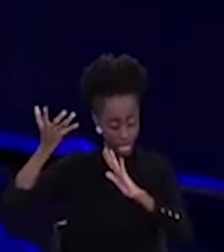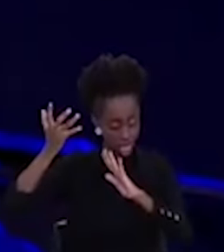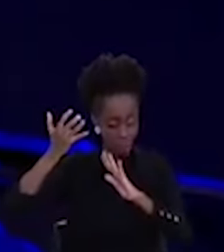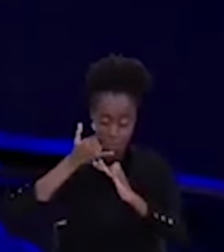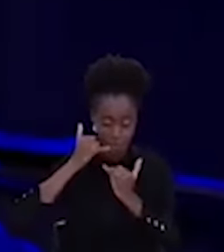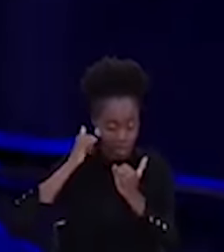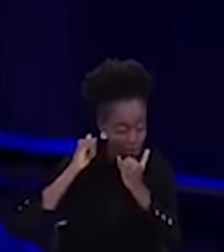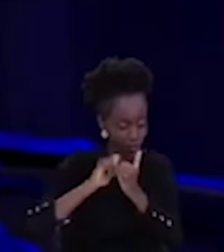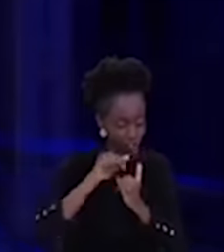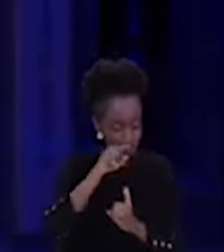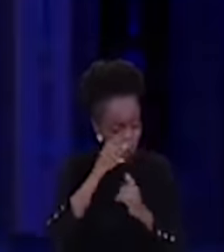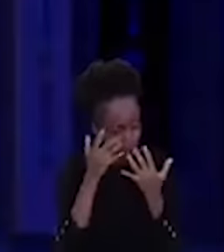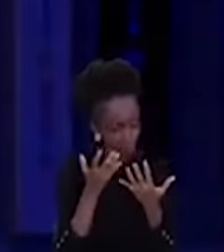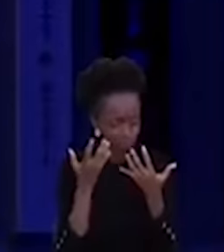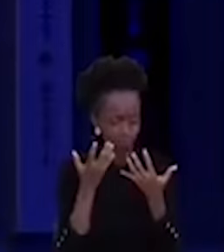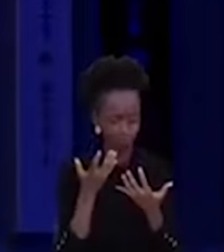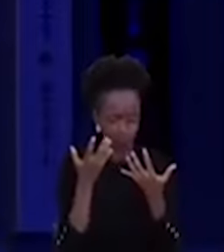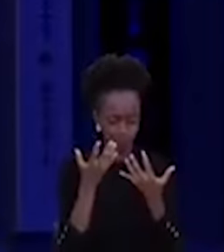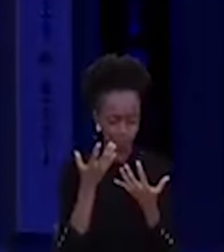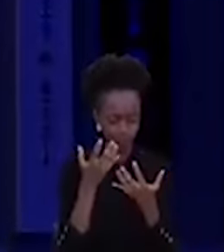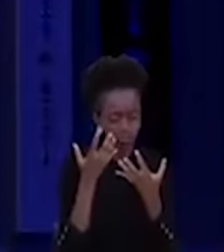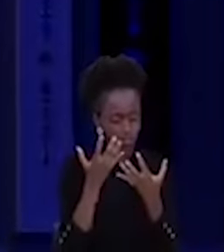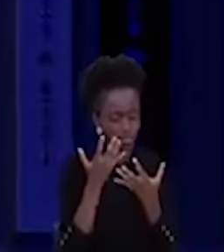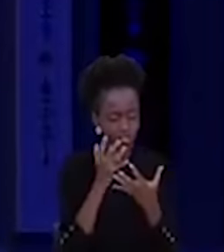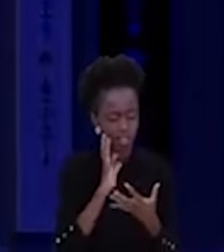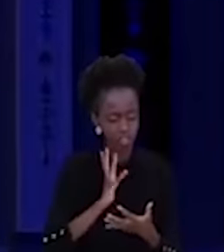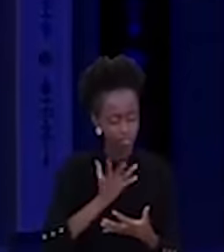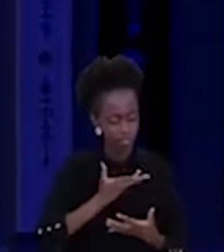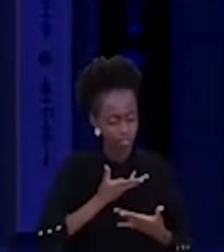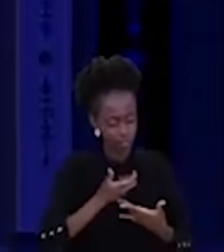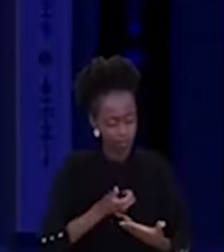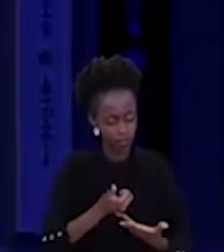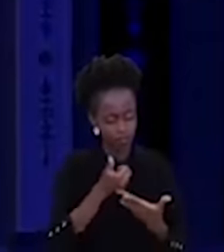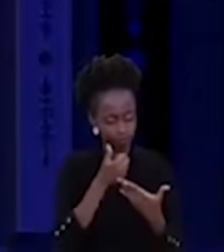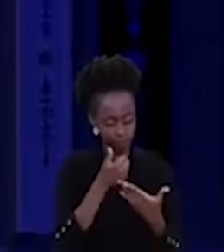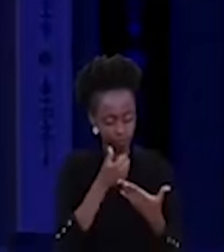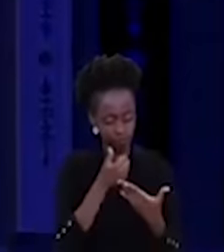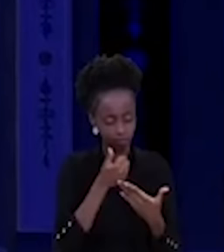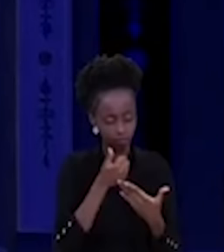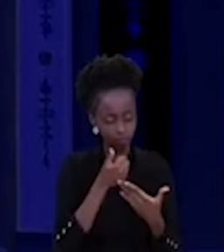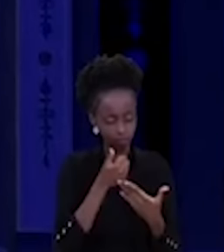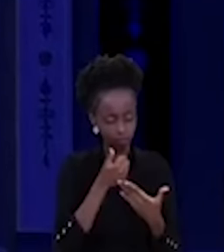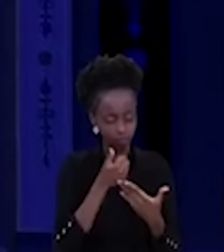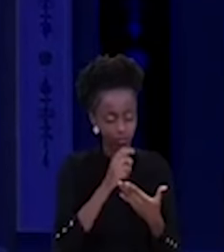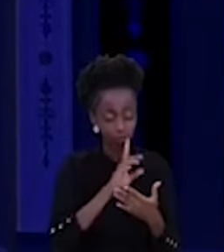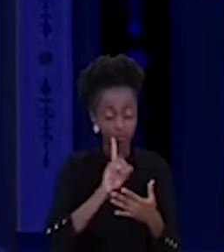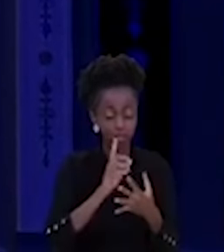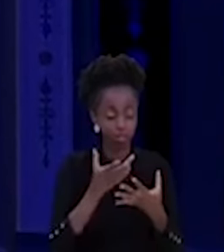perdoar. Ele quer te salvar. Ele quer fazer